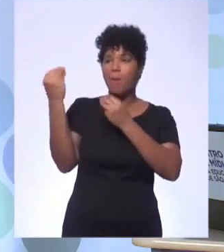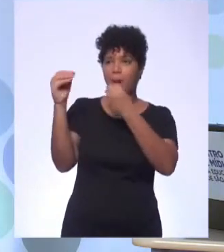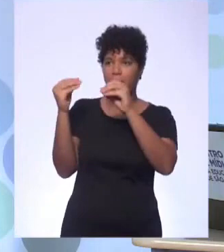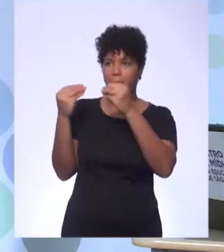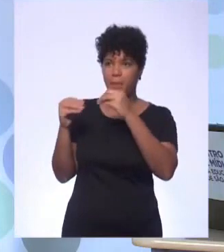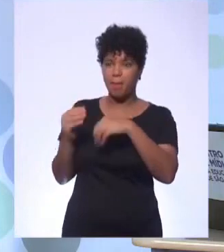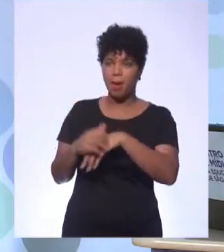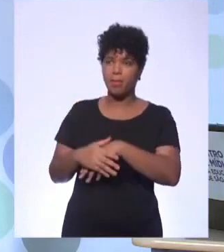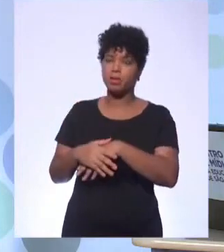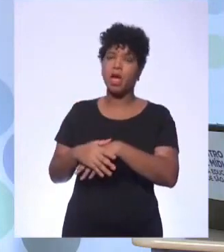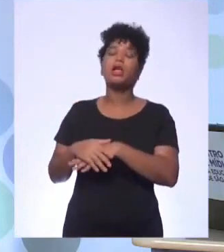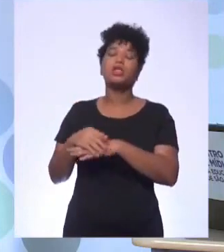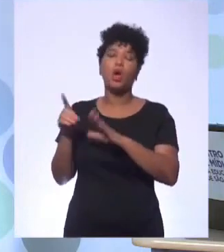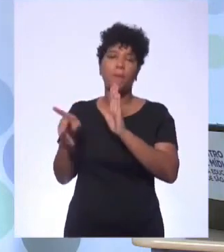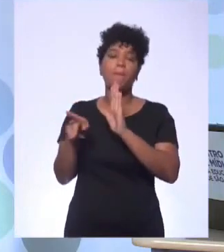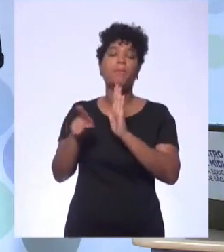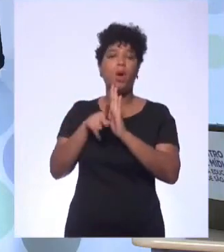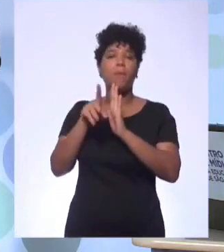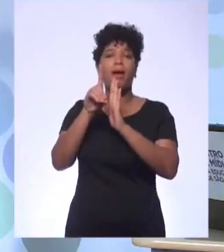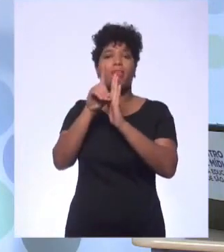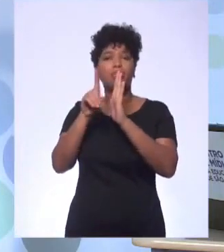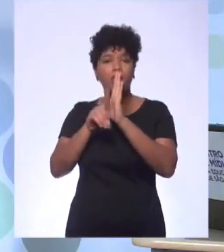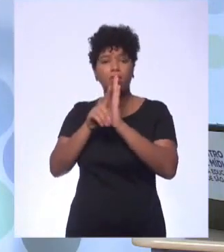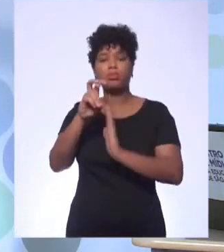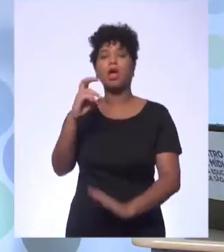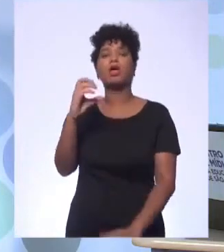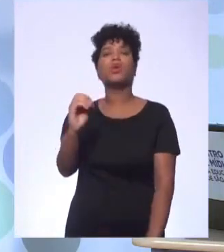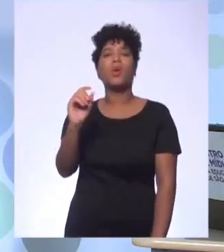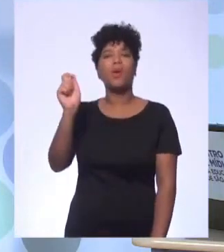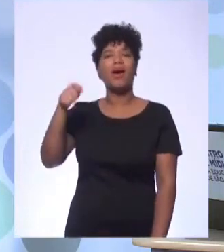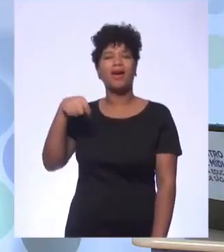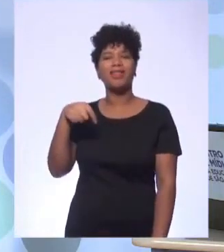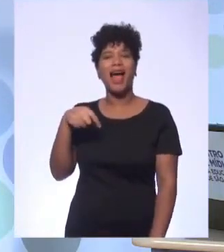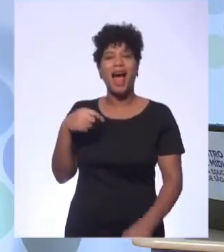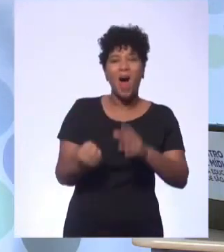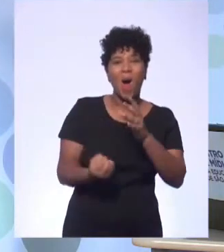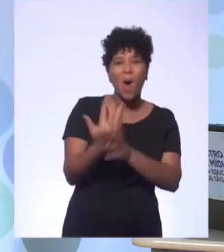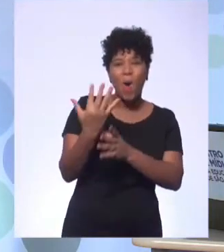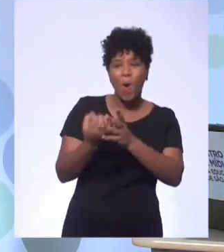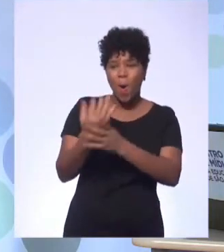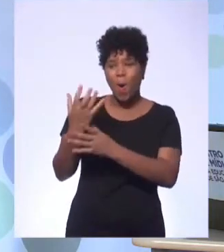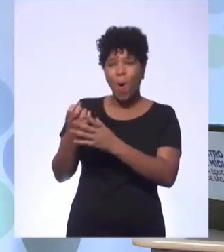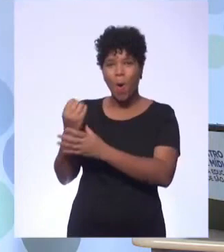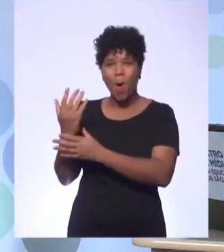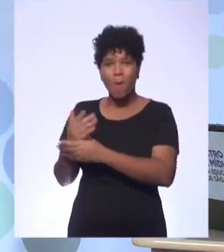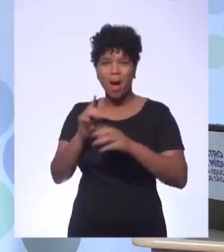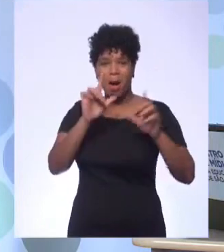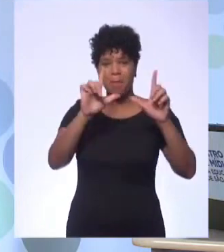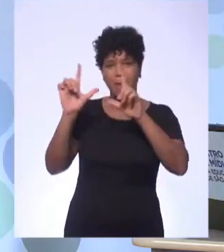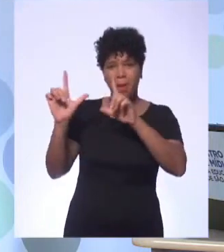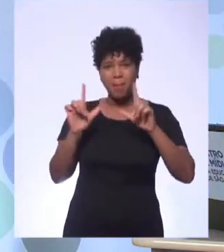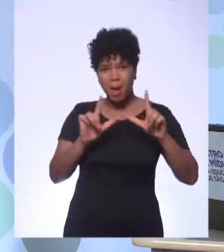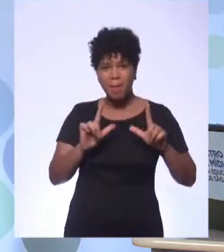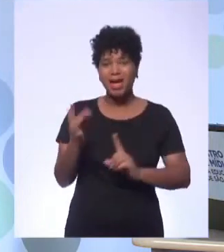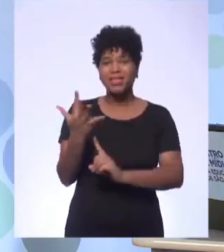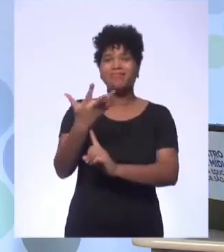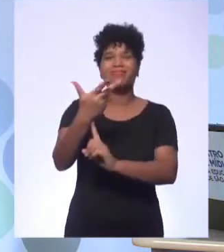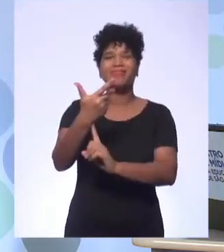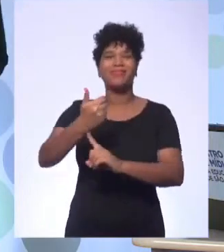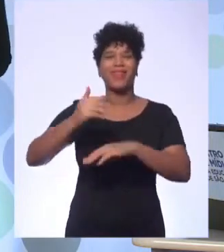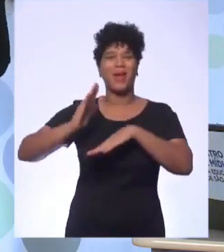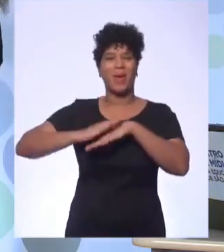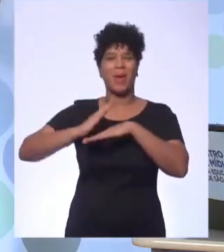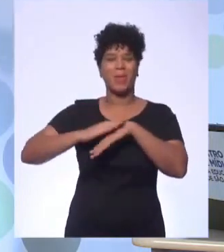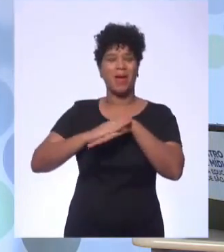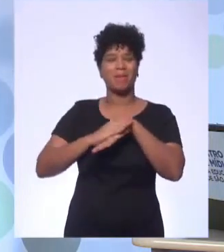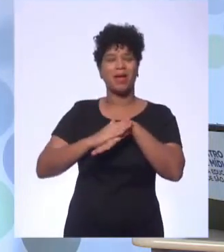década de 50, da arte concreta, para criar a minha série de obras. Então, se vê que tem todo um conceito, ou seja, tem toda